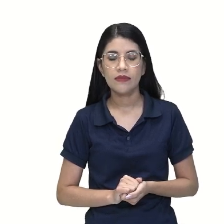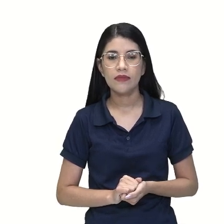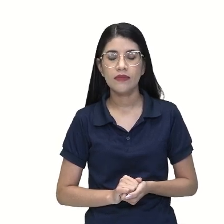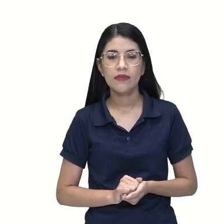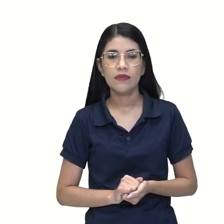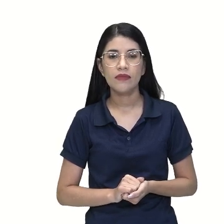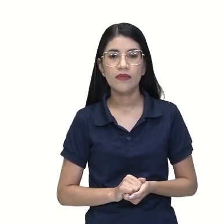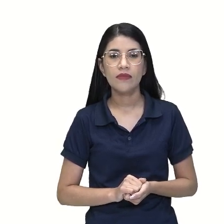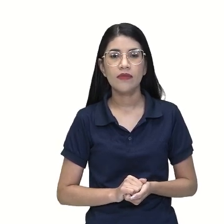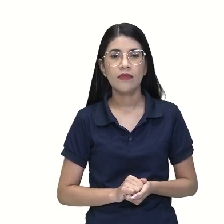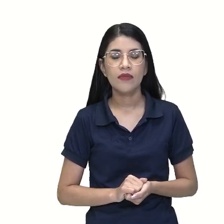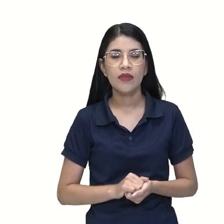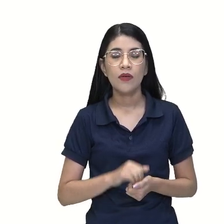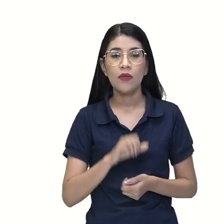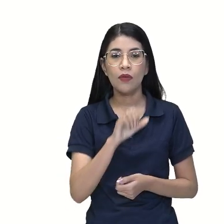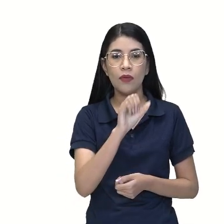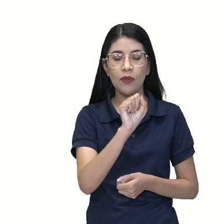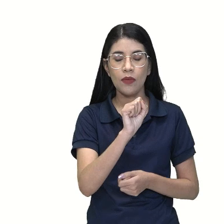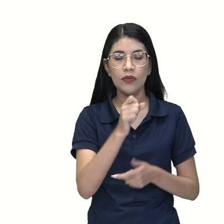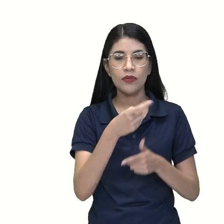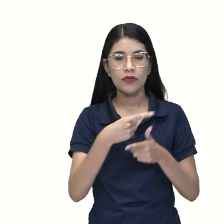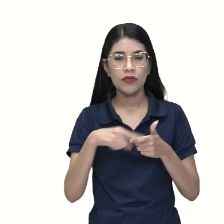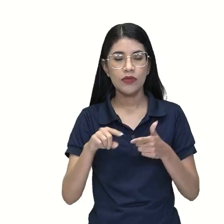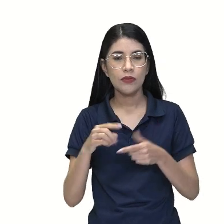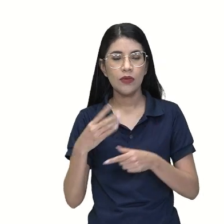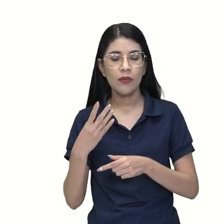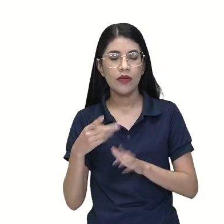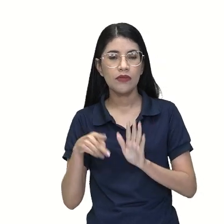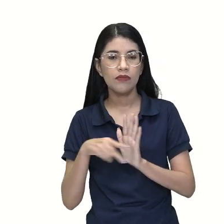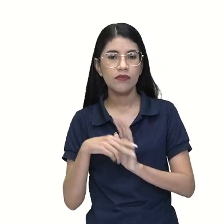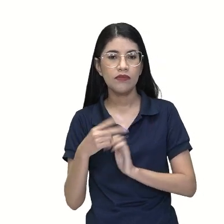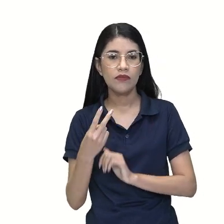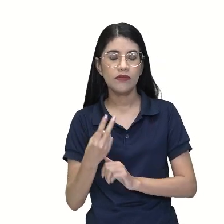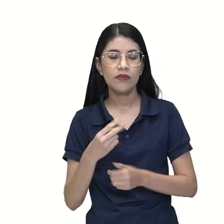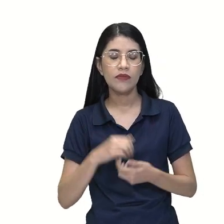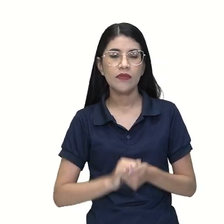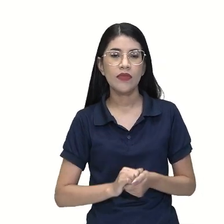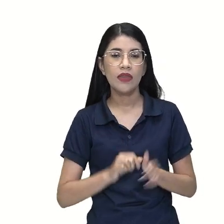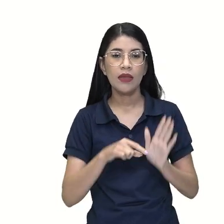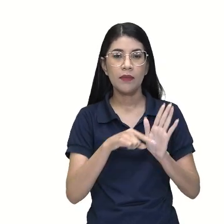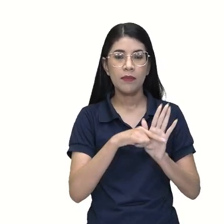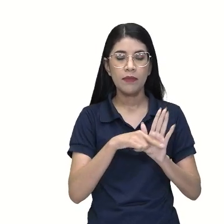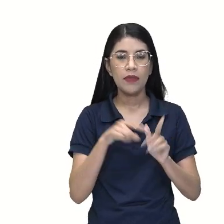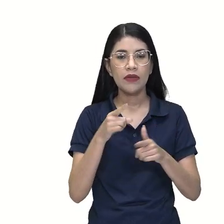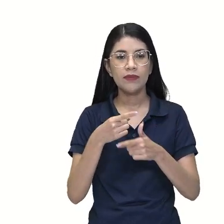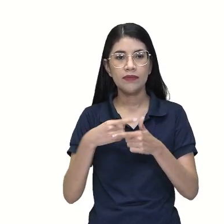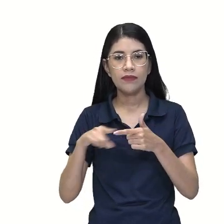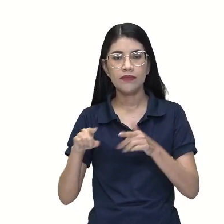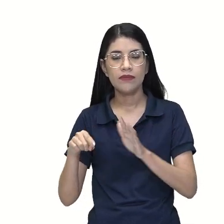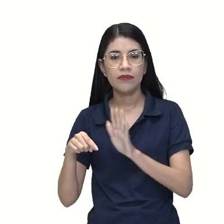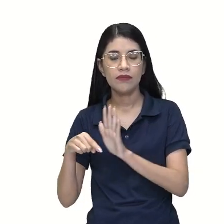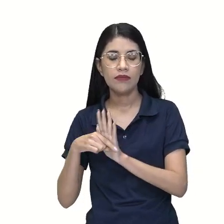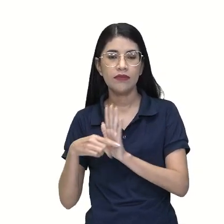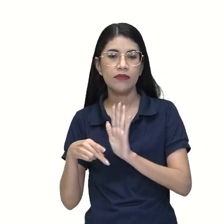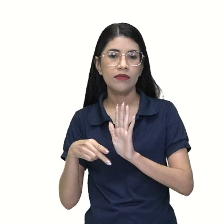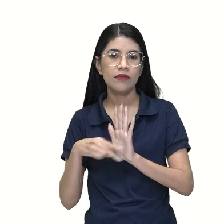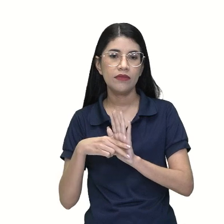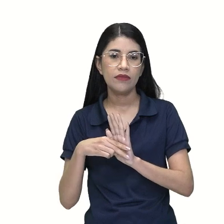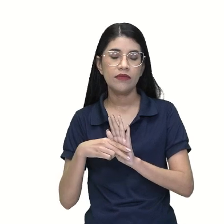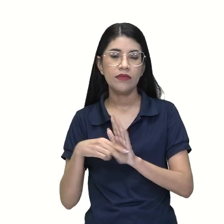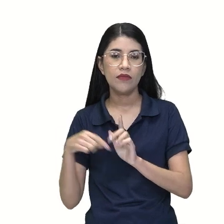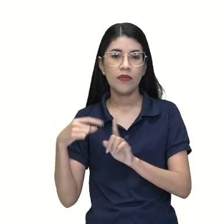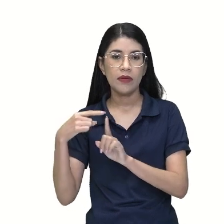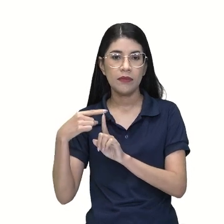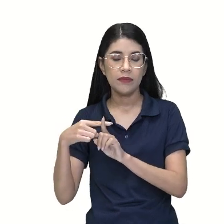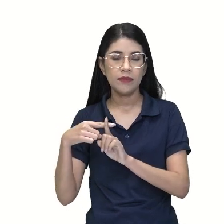8 dividido para 4 é igual a 2. Menos dividido para menos é igual a